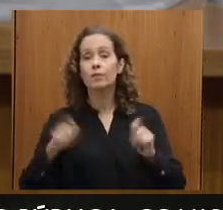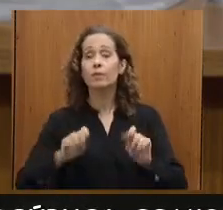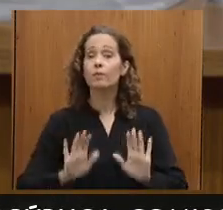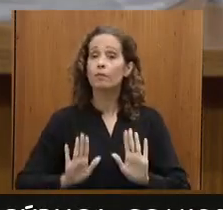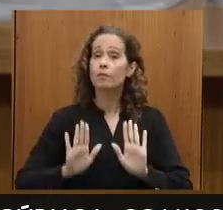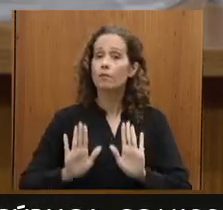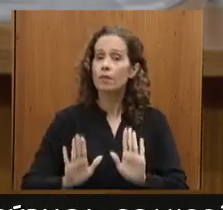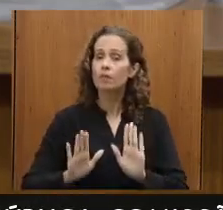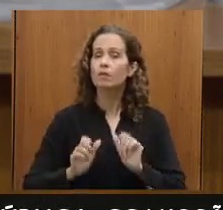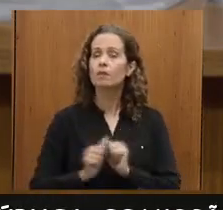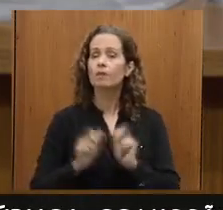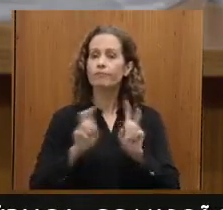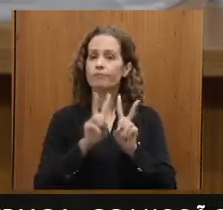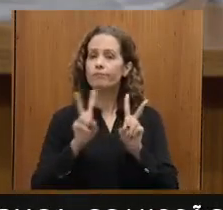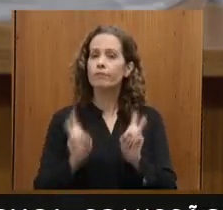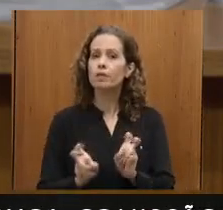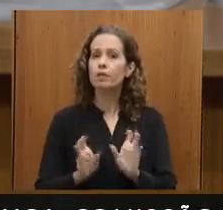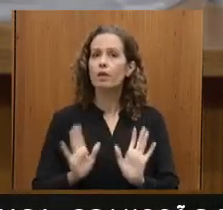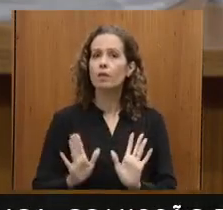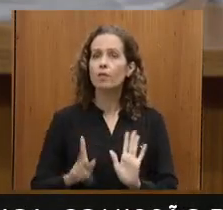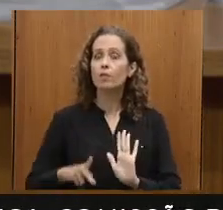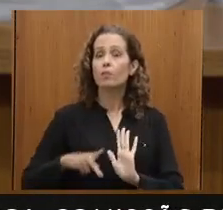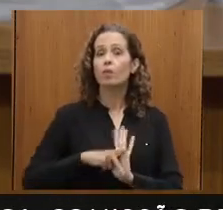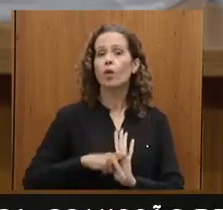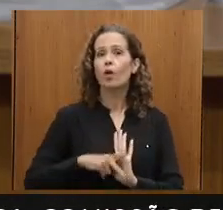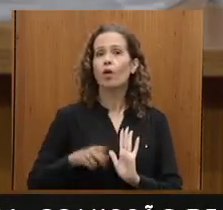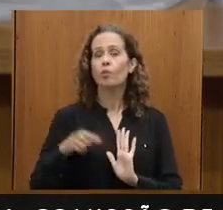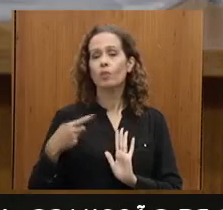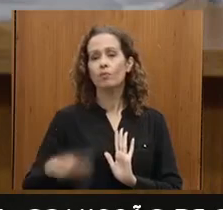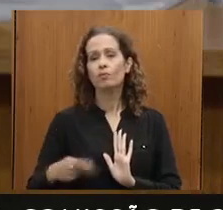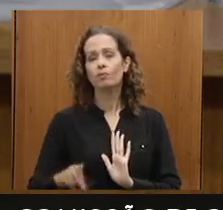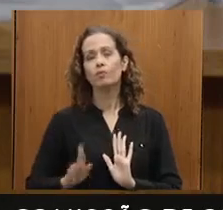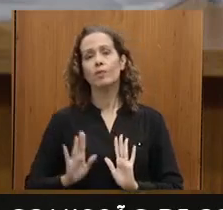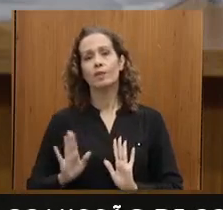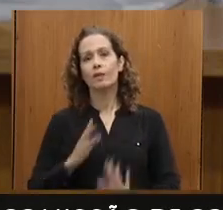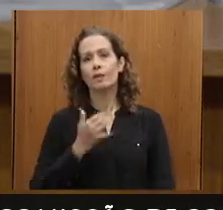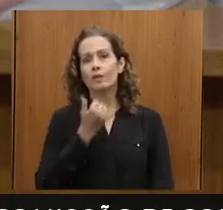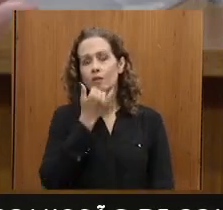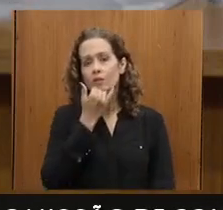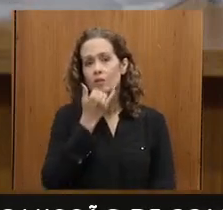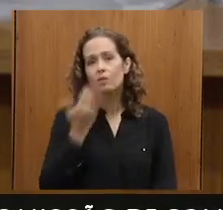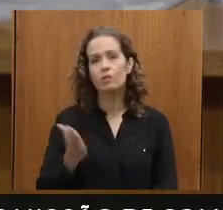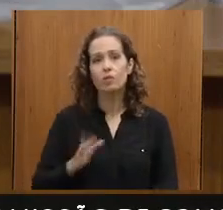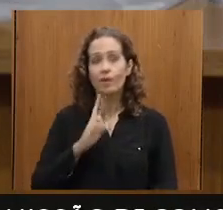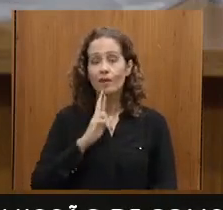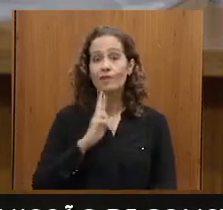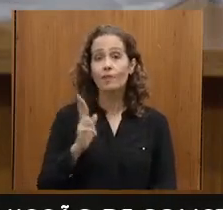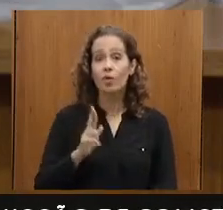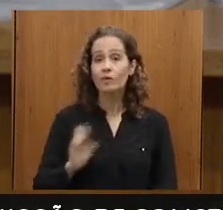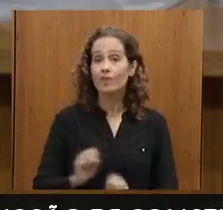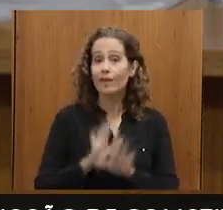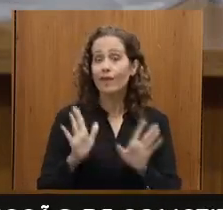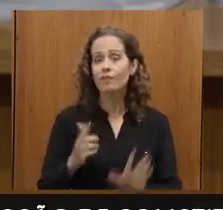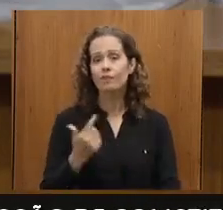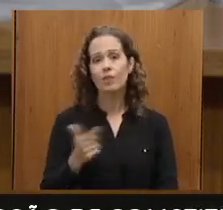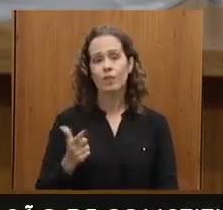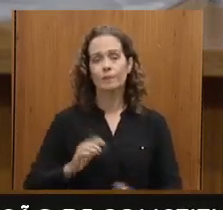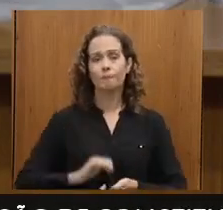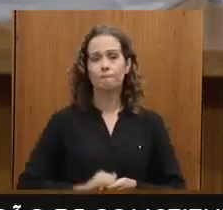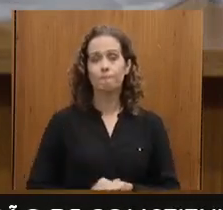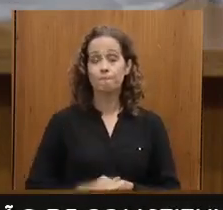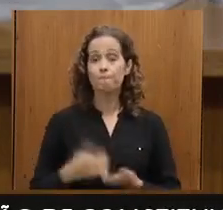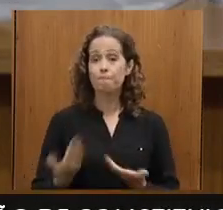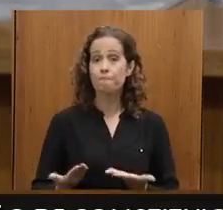um tema que não é específico da CEPLAG, peço desculpas por não dar respostas mais efetivas. com relação aos